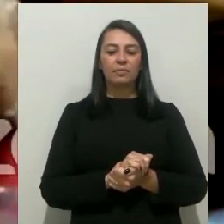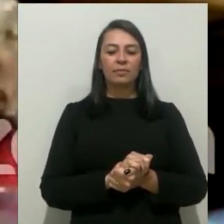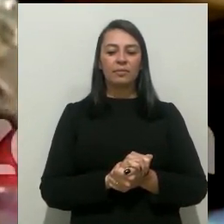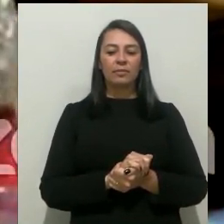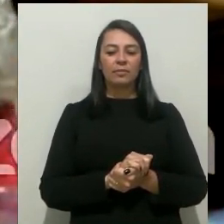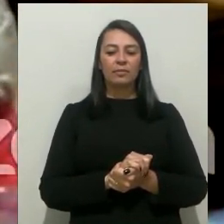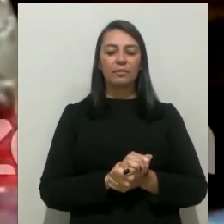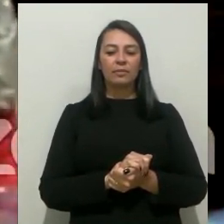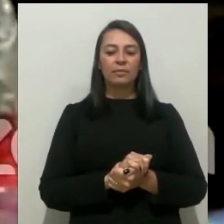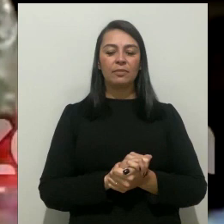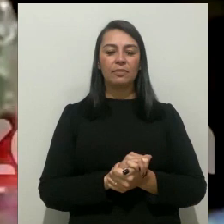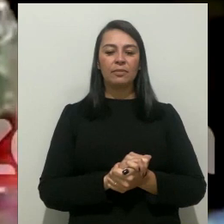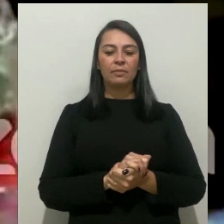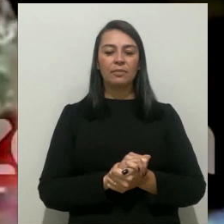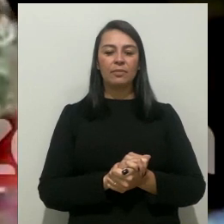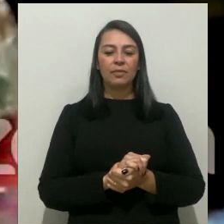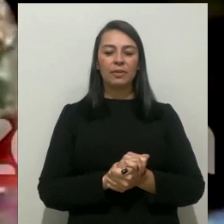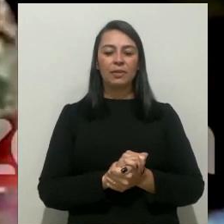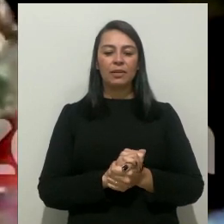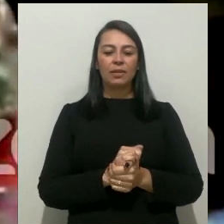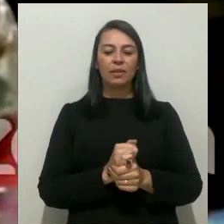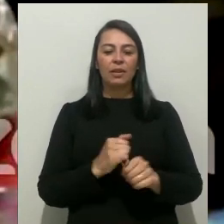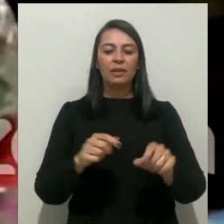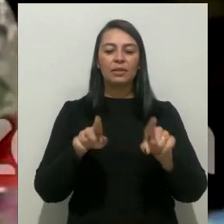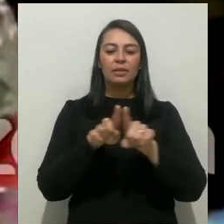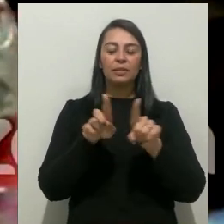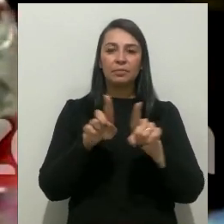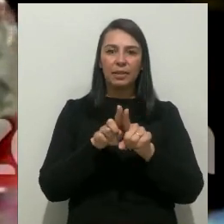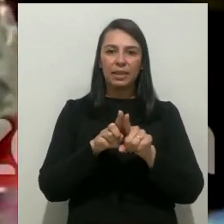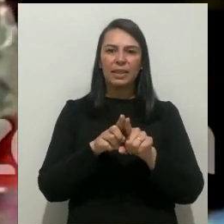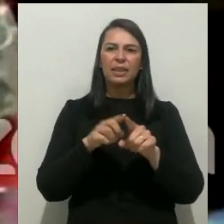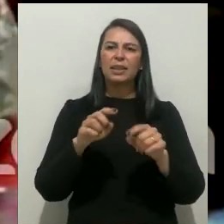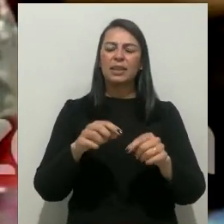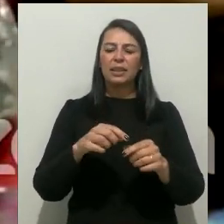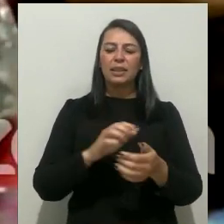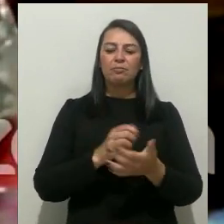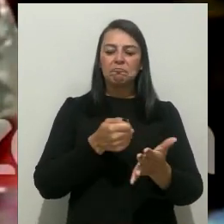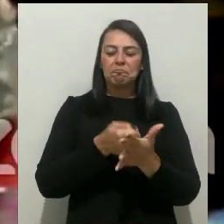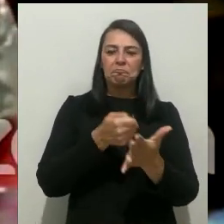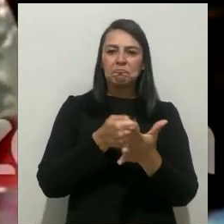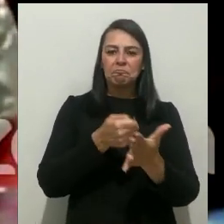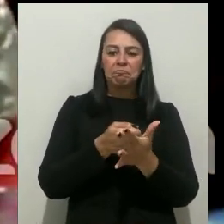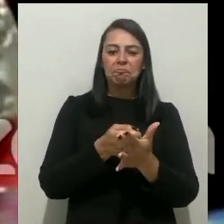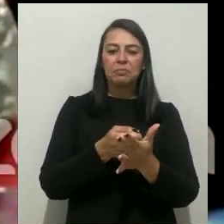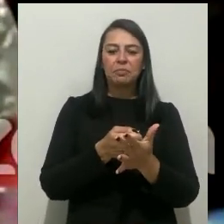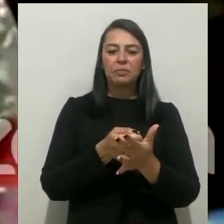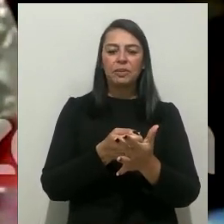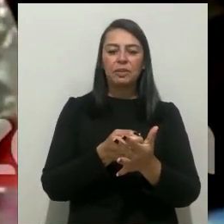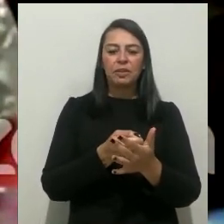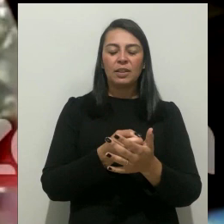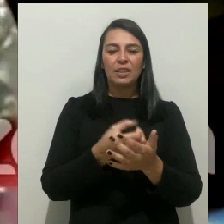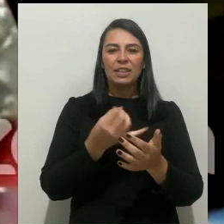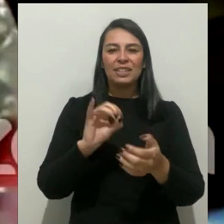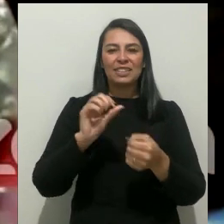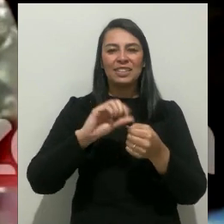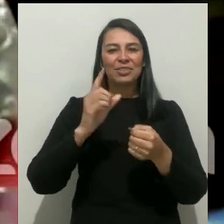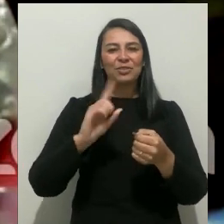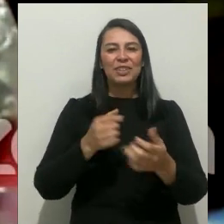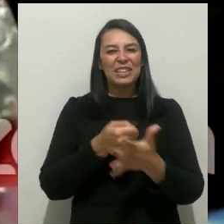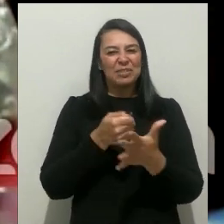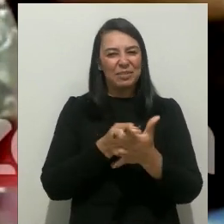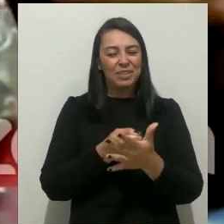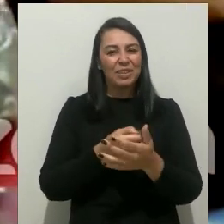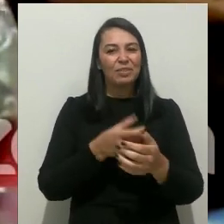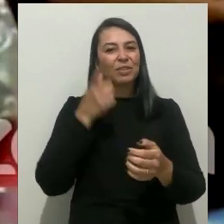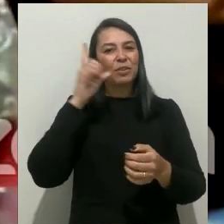De forma obsessiva, como era seu bisavô, ele era obsessivo, né? Senão não seria feita essa obra e essa edificação